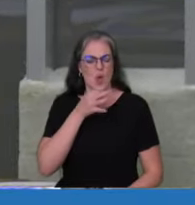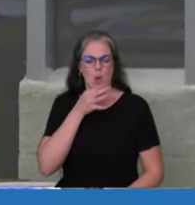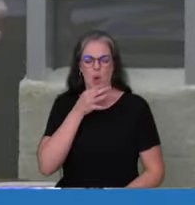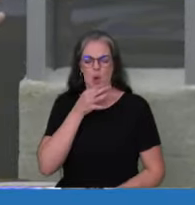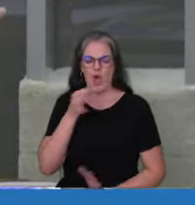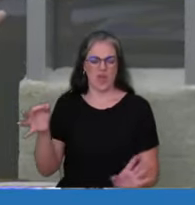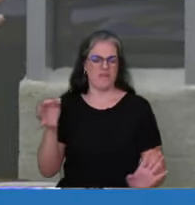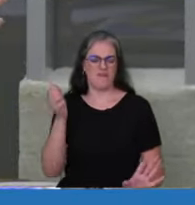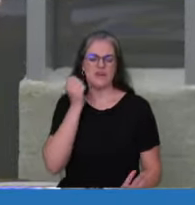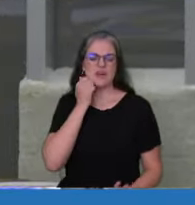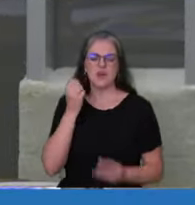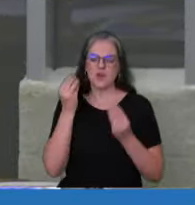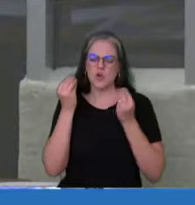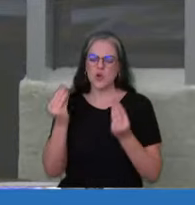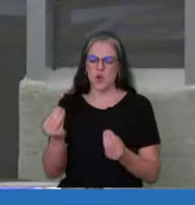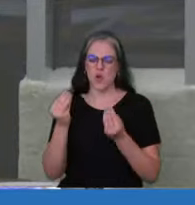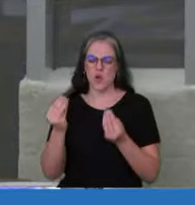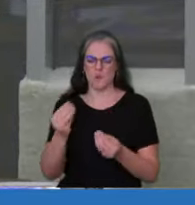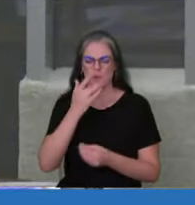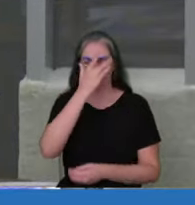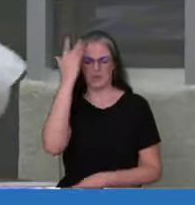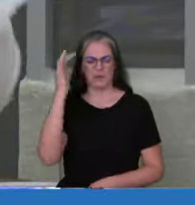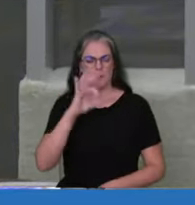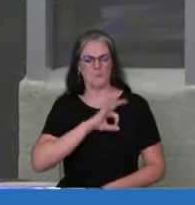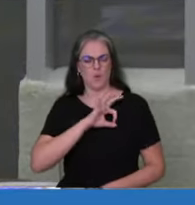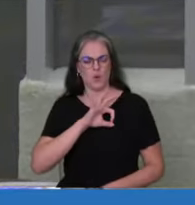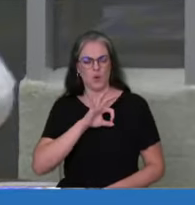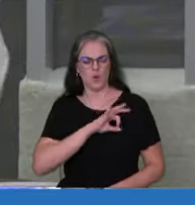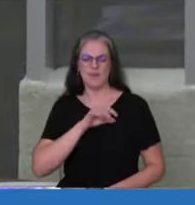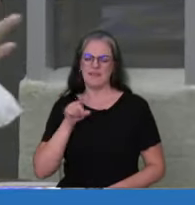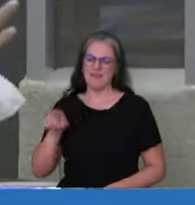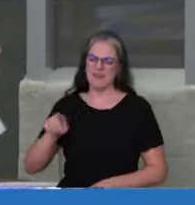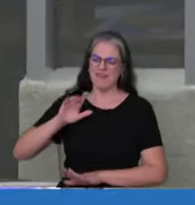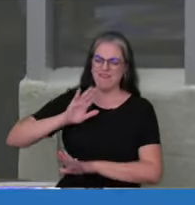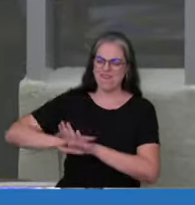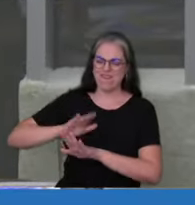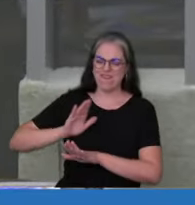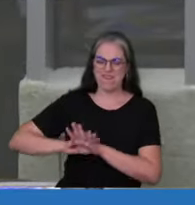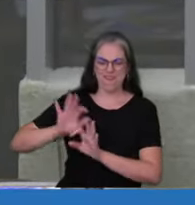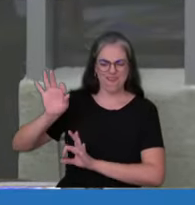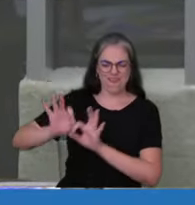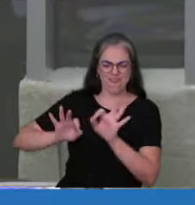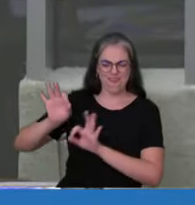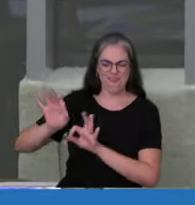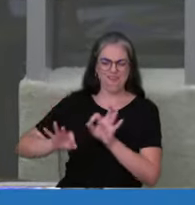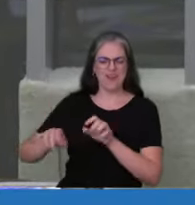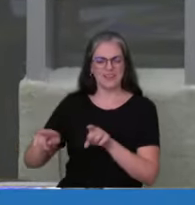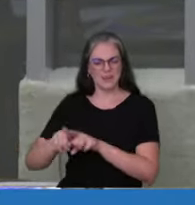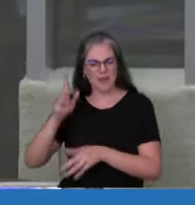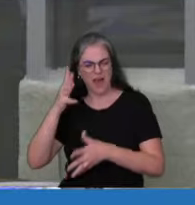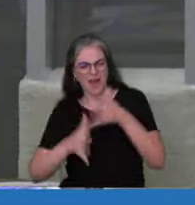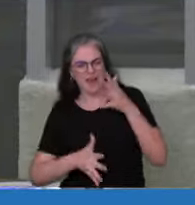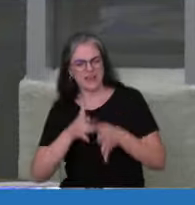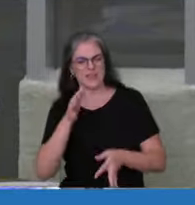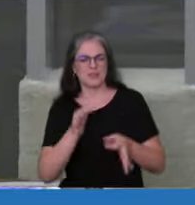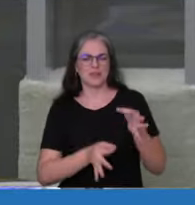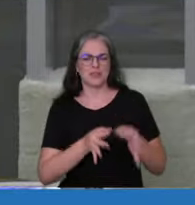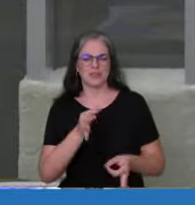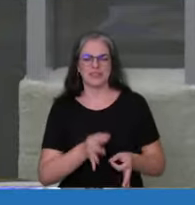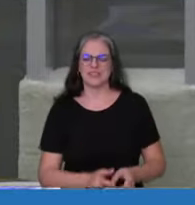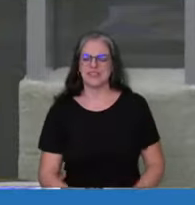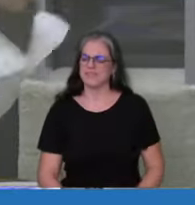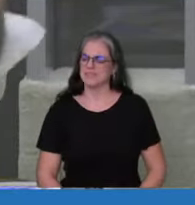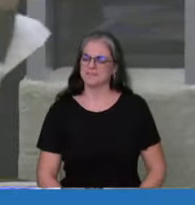é sórdido ver um agente da polícia estar envolvido na trama e na obstrução da justiça. E eu quero aqui realçar um